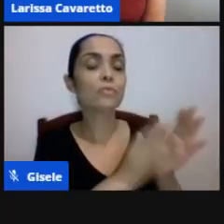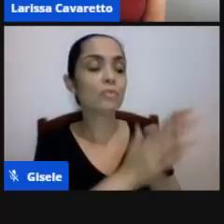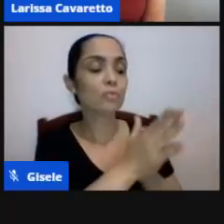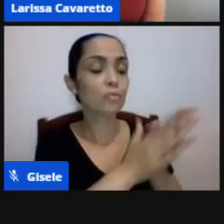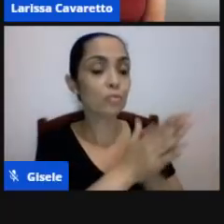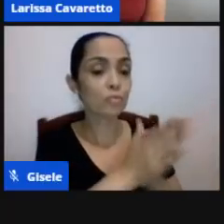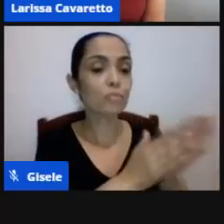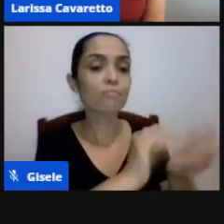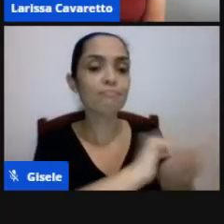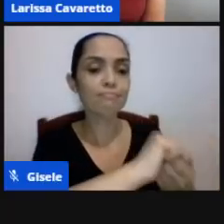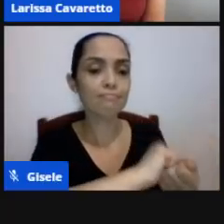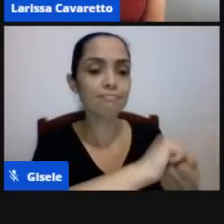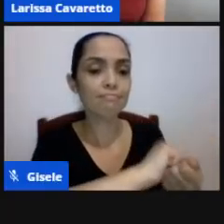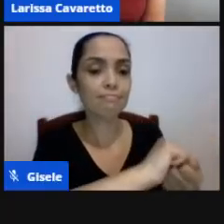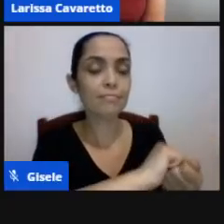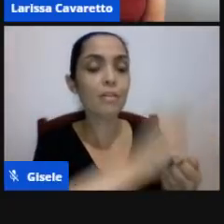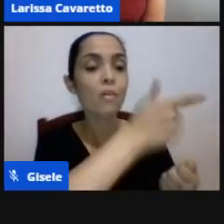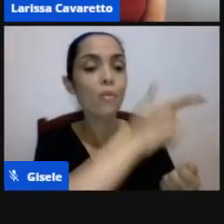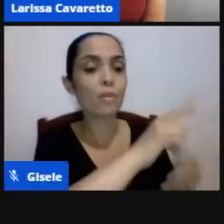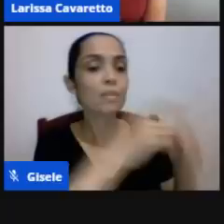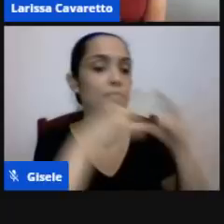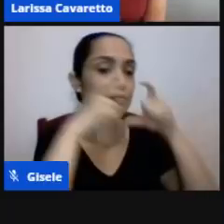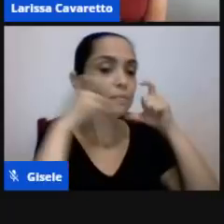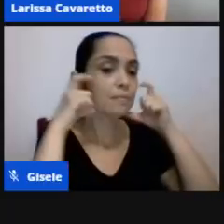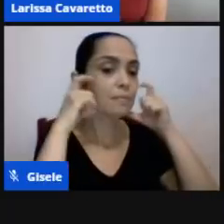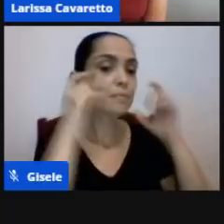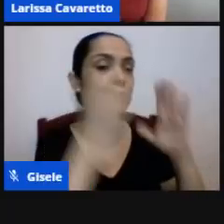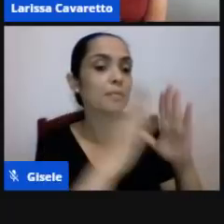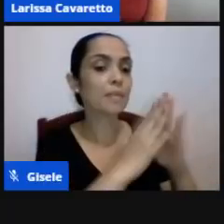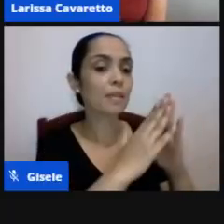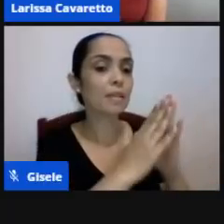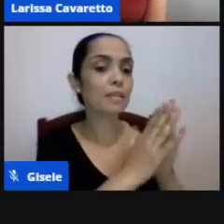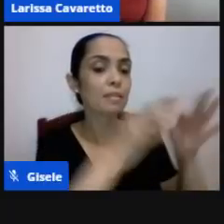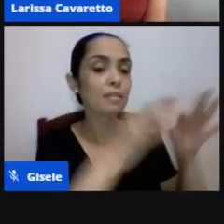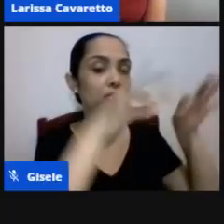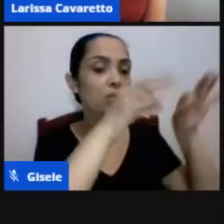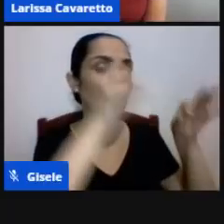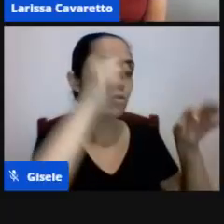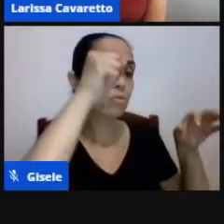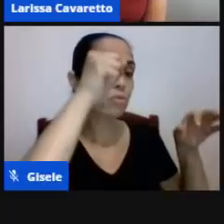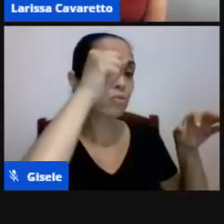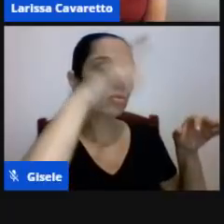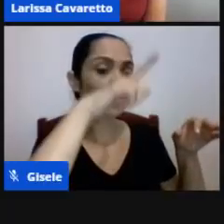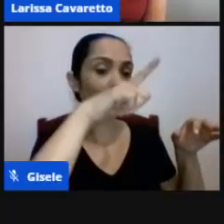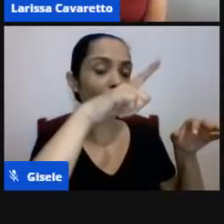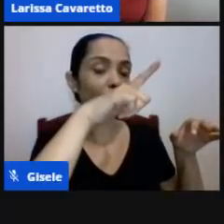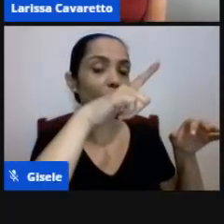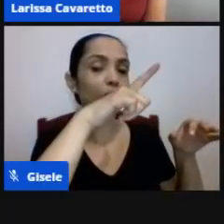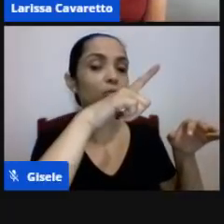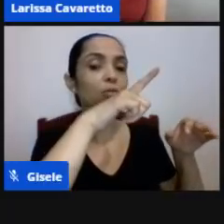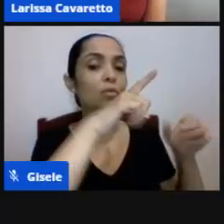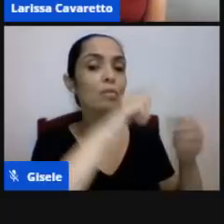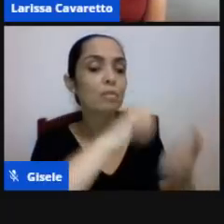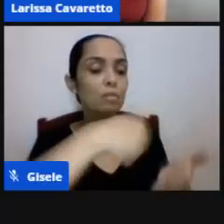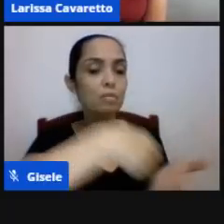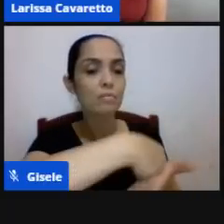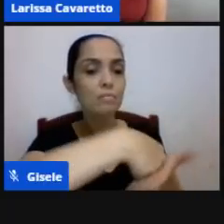breve possível juntamente com as outras máscaras, seque-a ao sol se possível e passe a